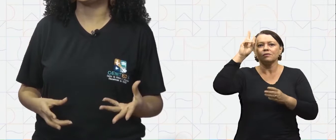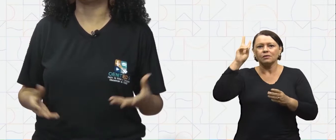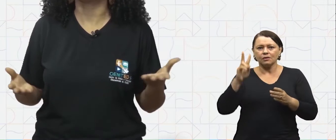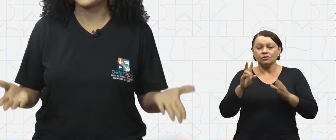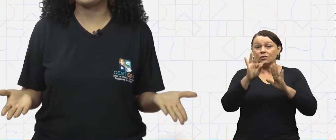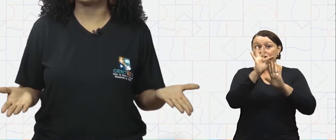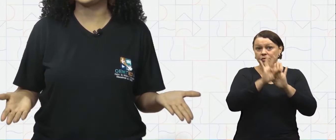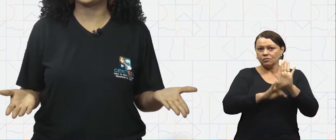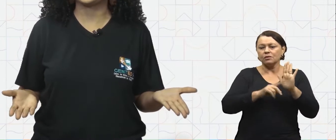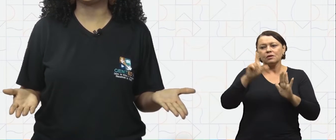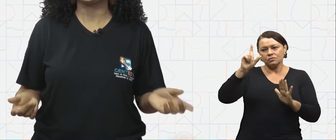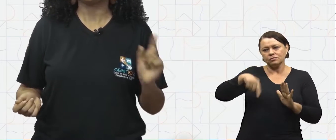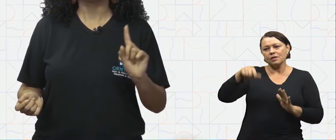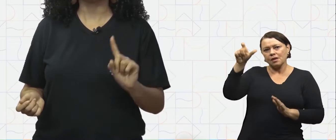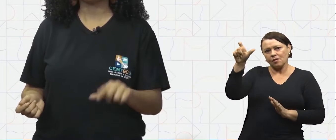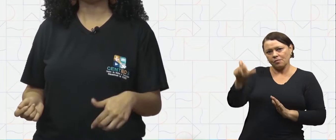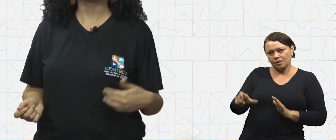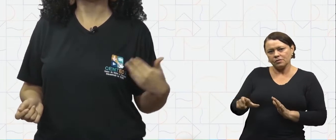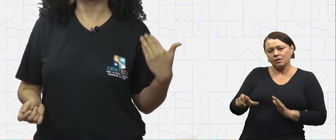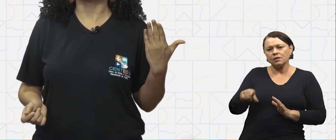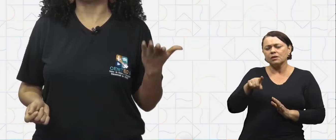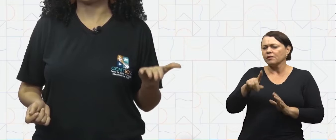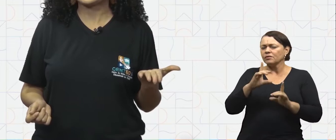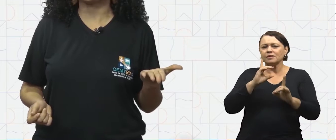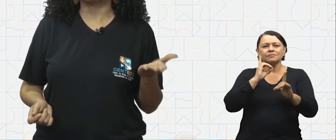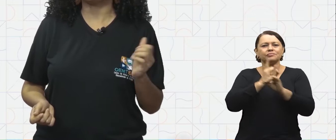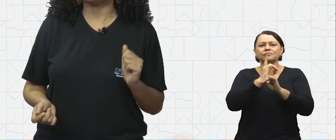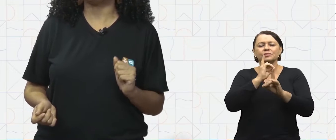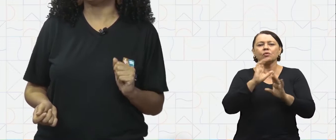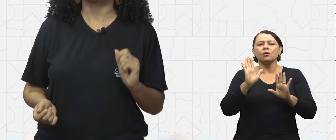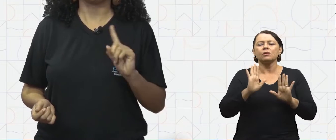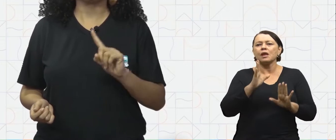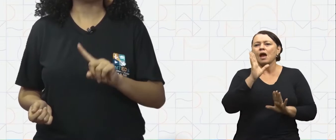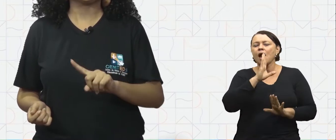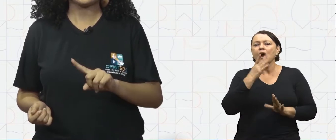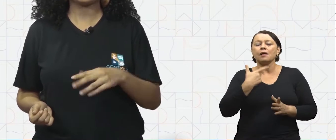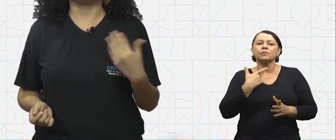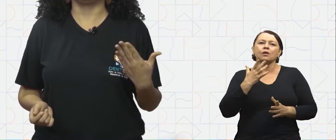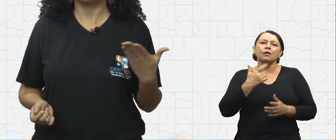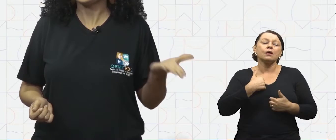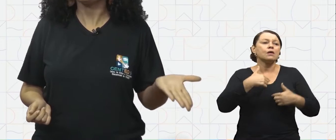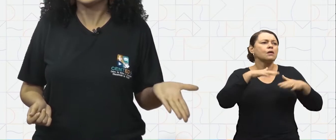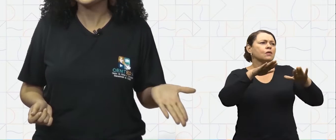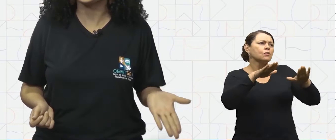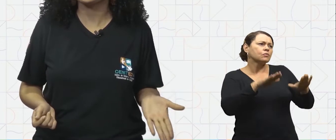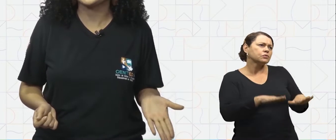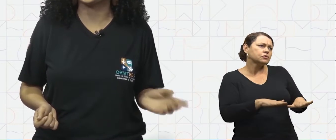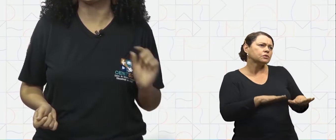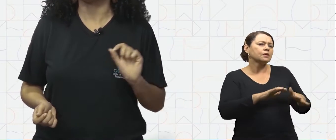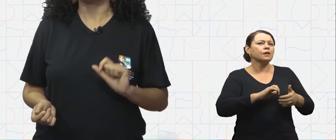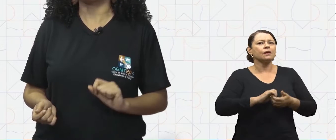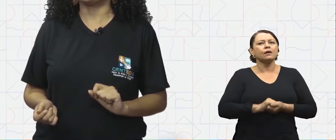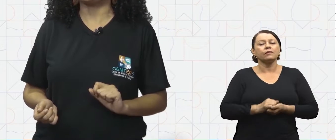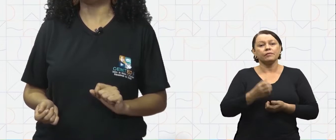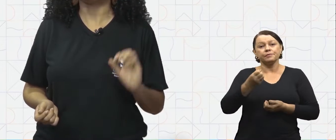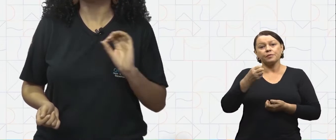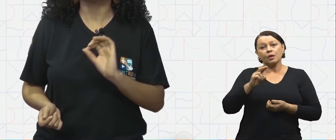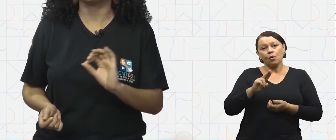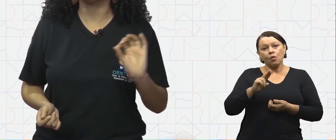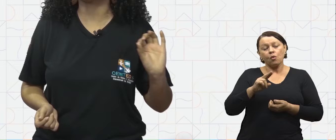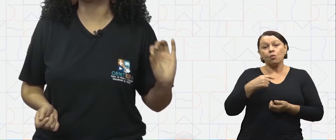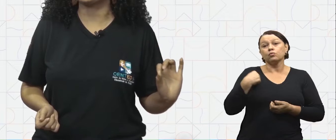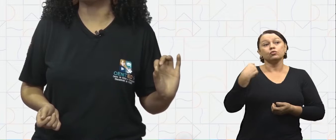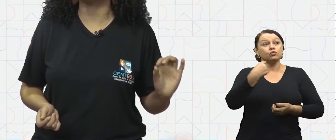ou seja, é uma personagem, você consegue identificá-lo quando ele diz eu estava, ele fala de si mesmo, ou